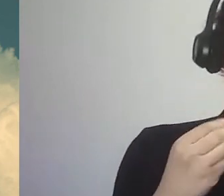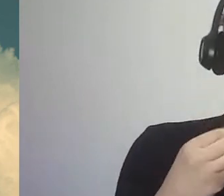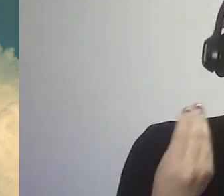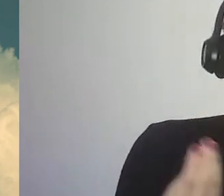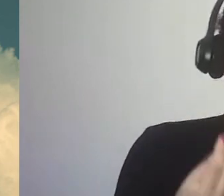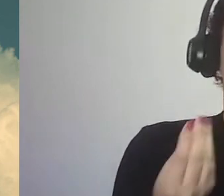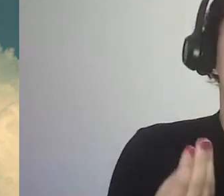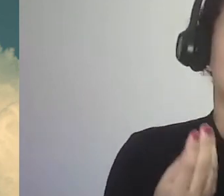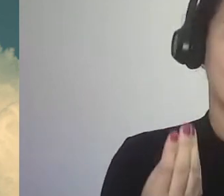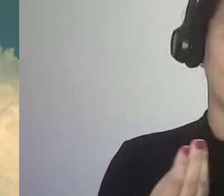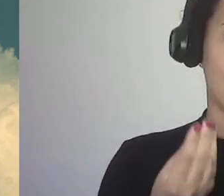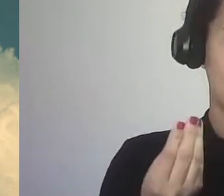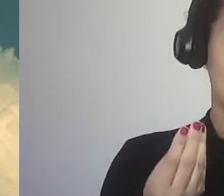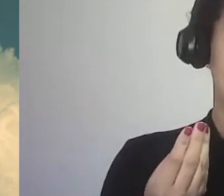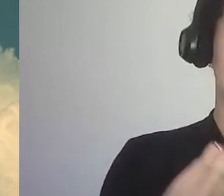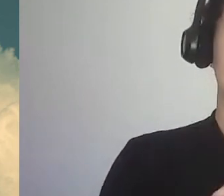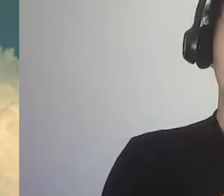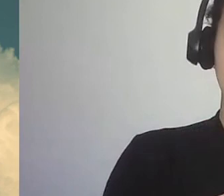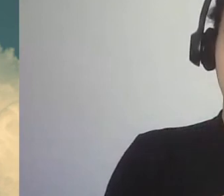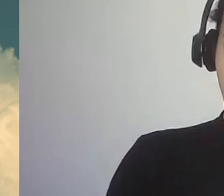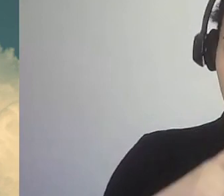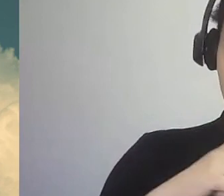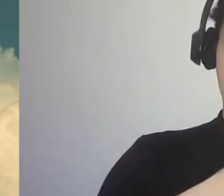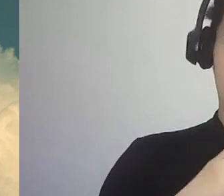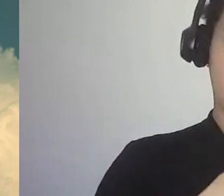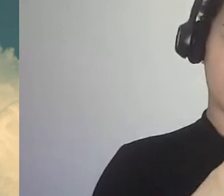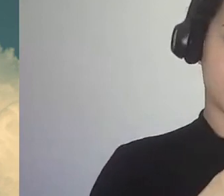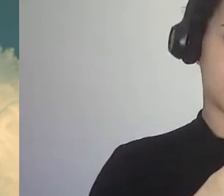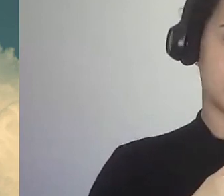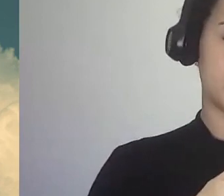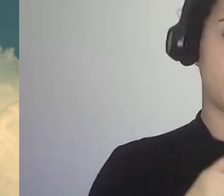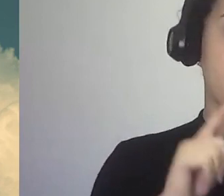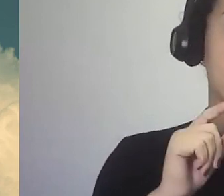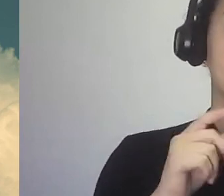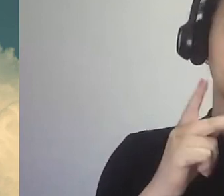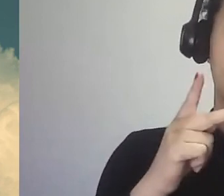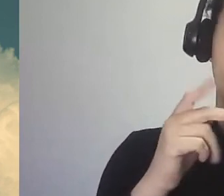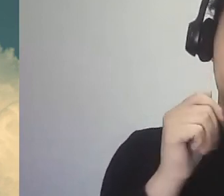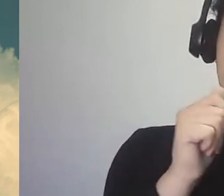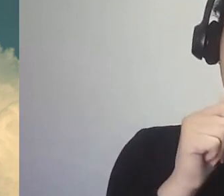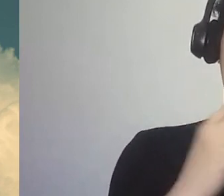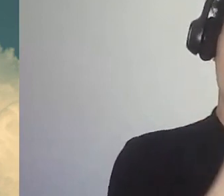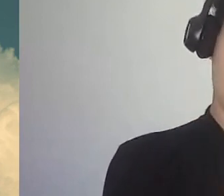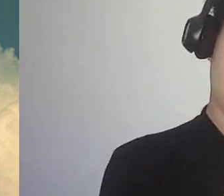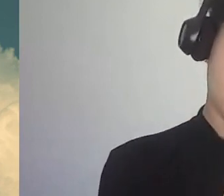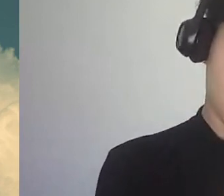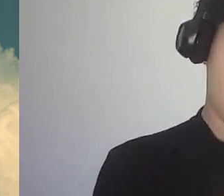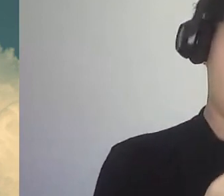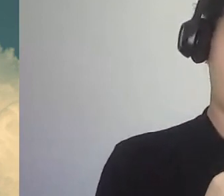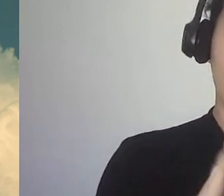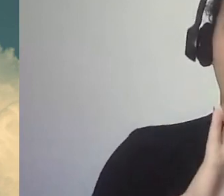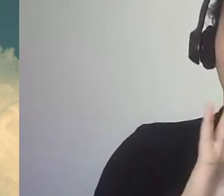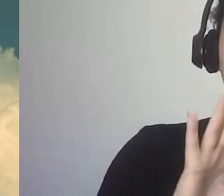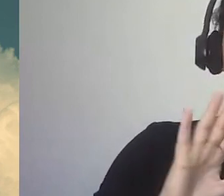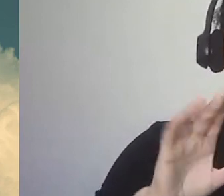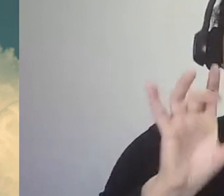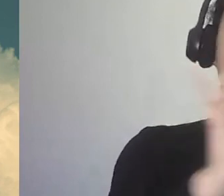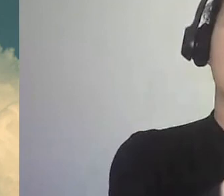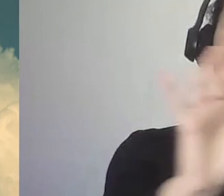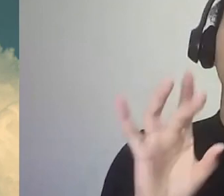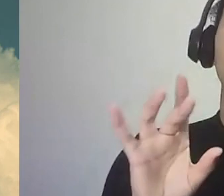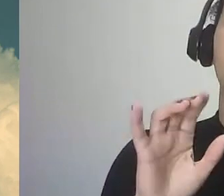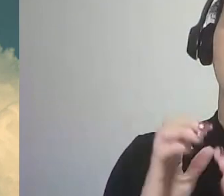isso é um padrão que muda bastante de diferente para cliente né ou com padrões sensatos